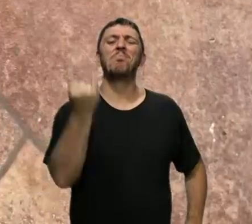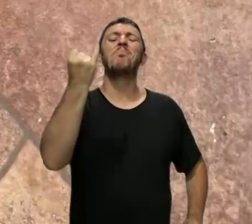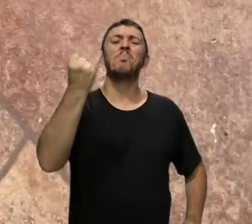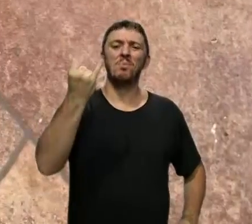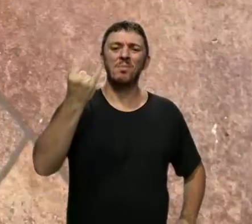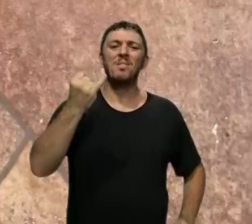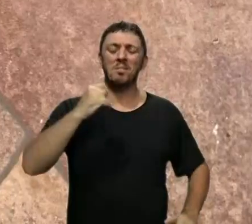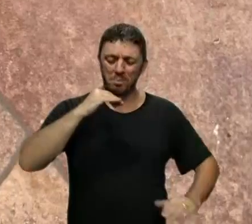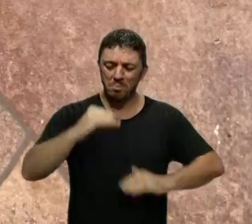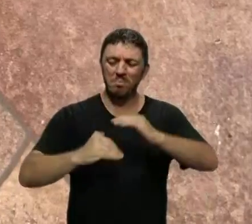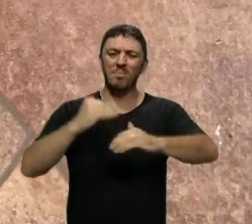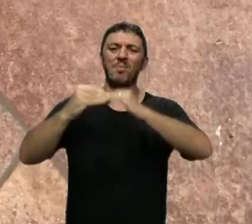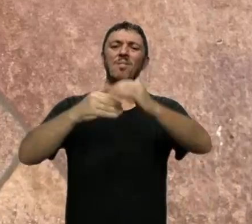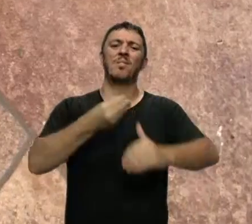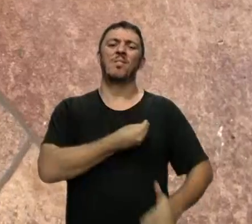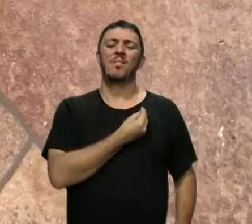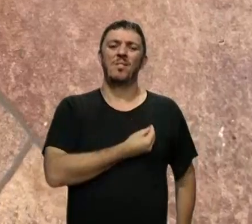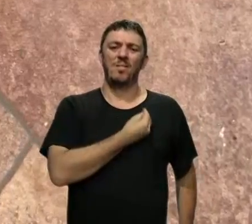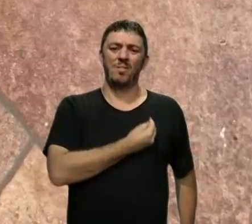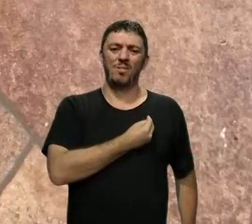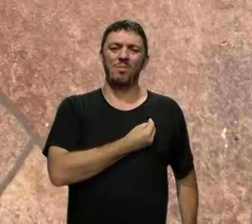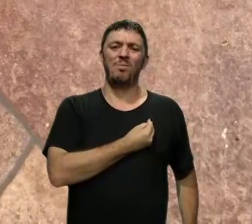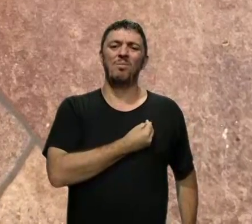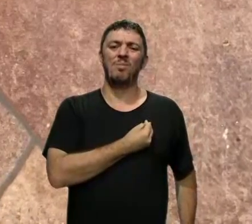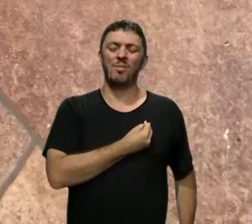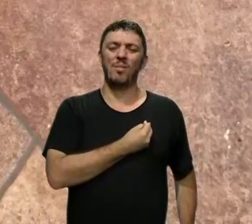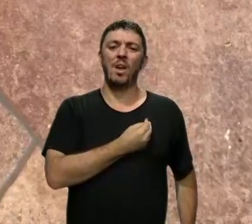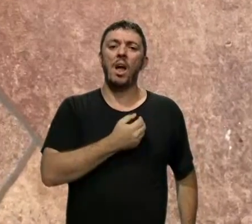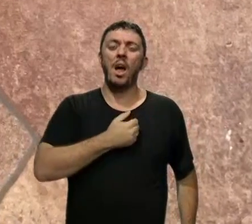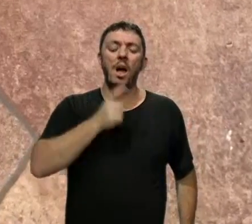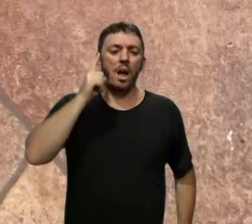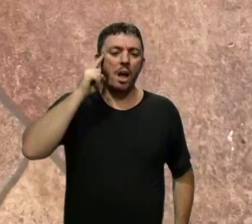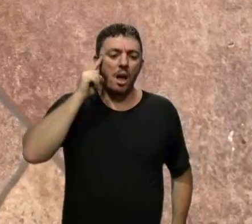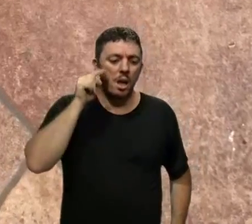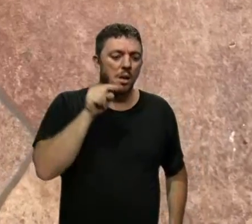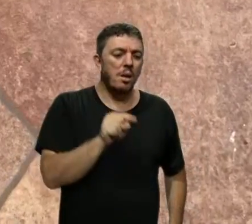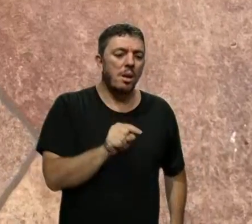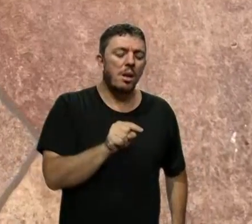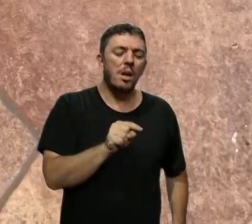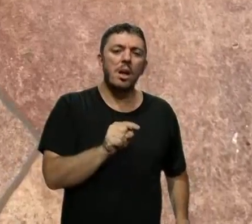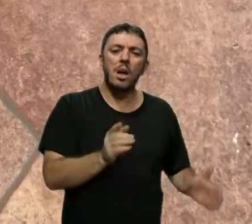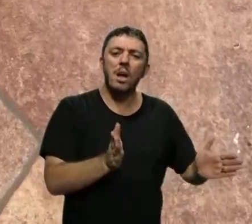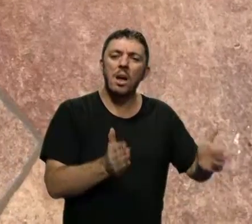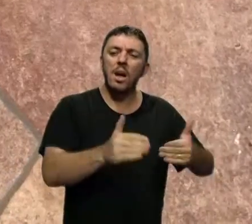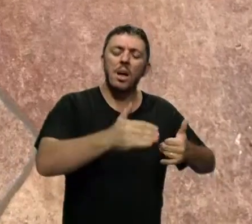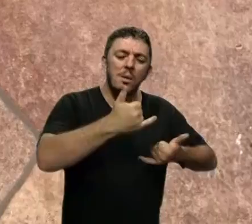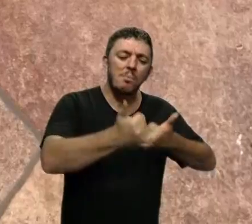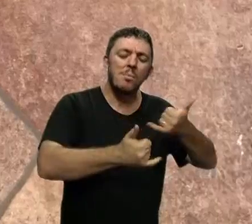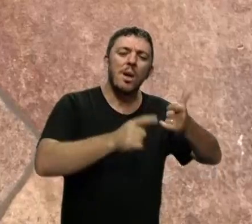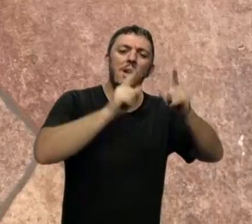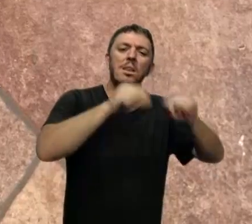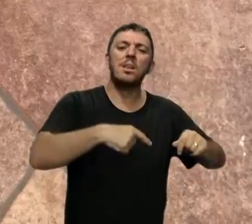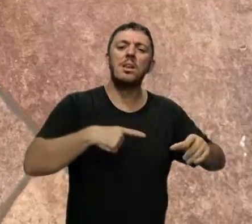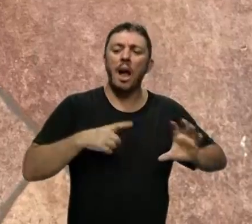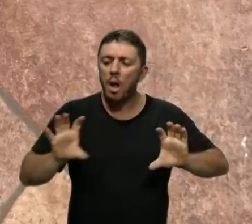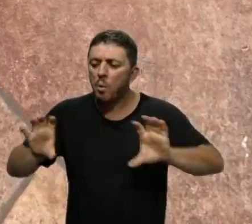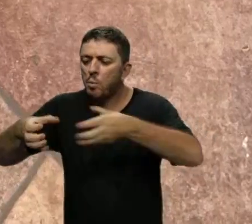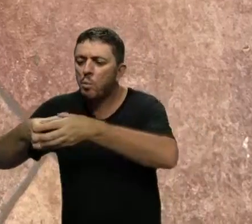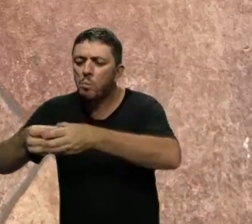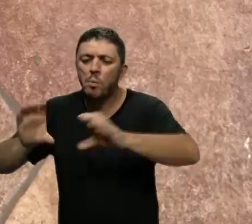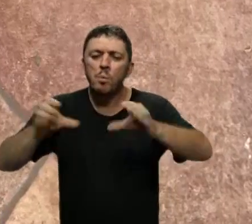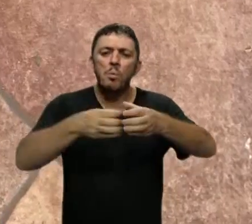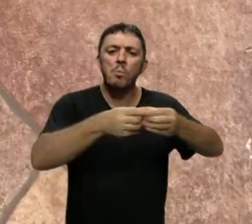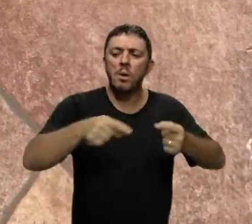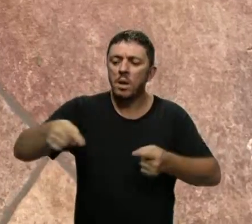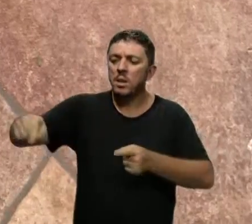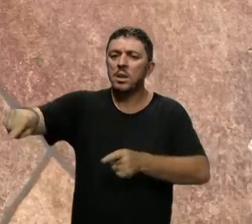com esse intuito, esperamos que nossa caixa brincante proporcione momentos de coletividade, desafios e